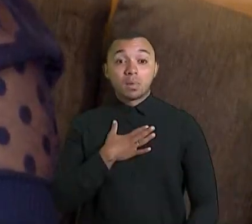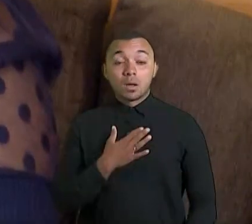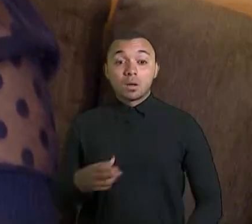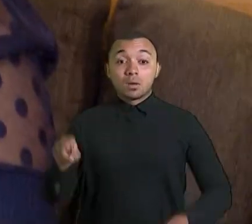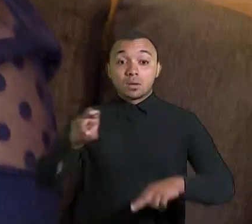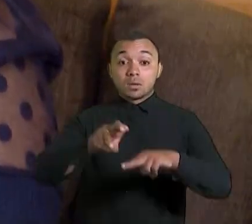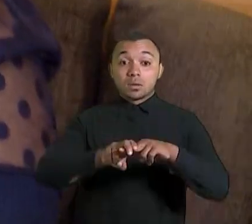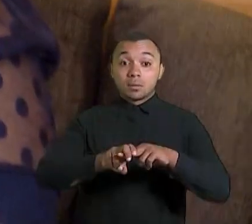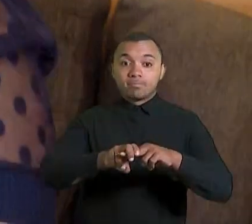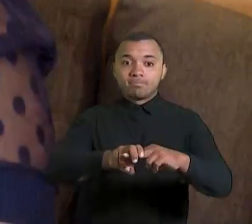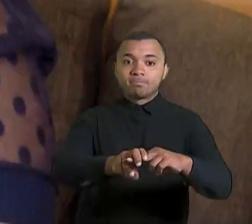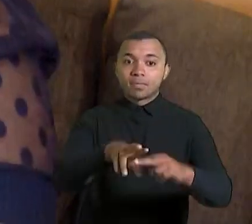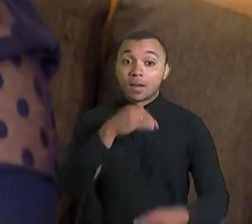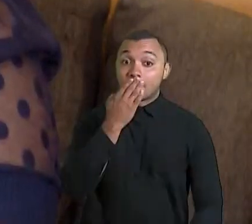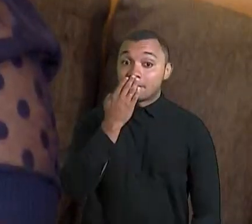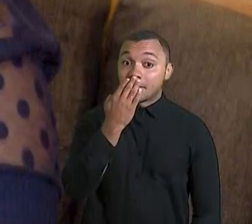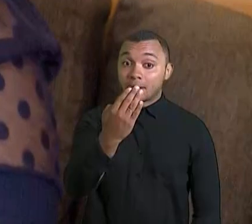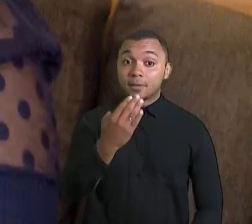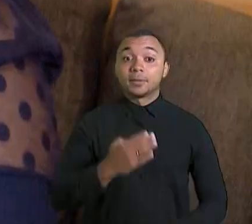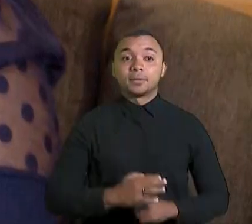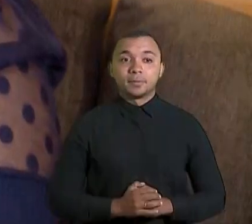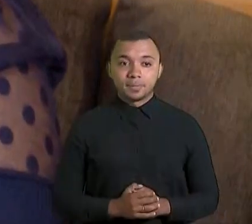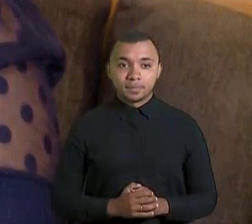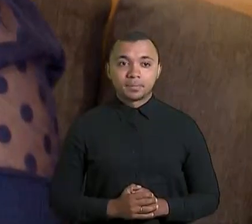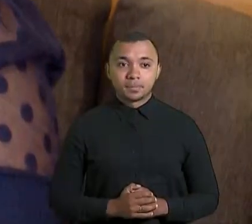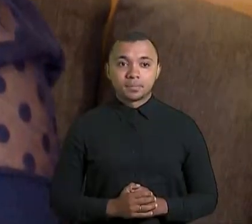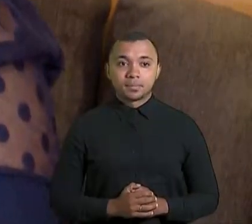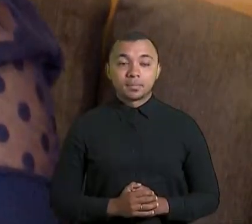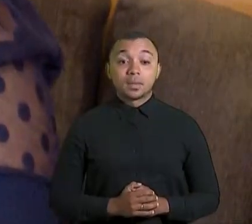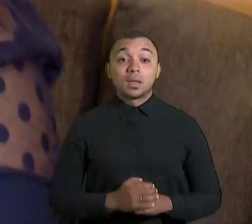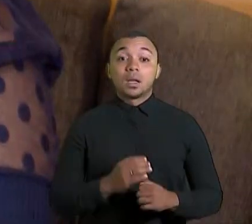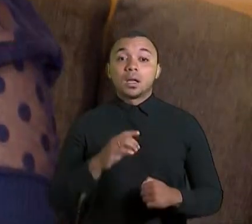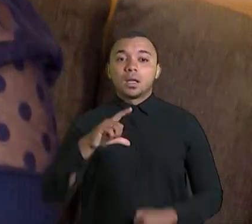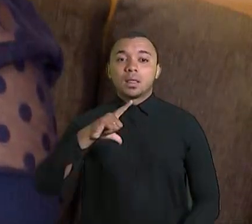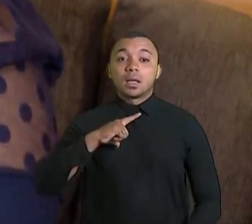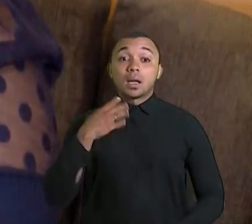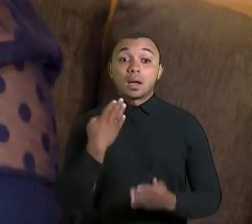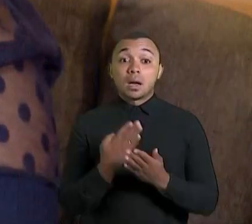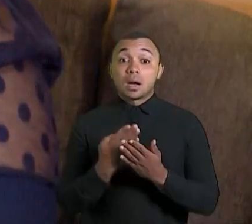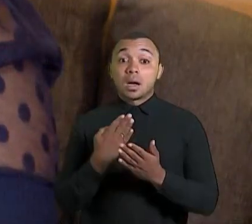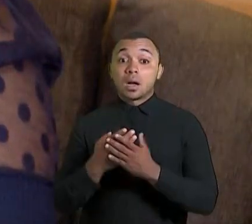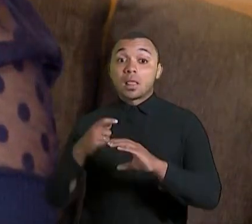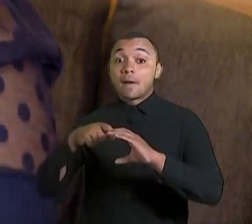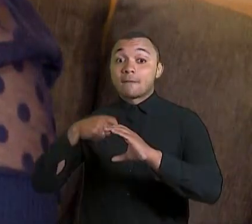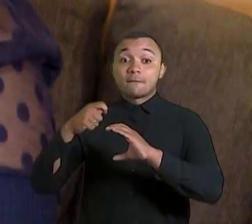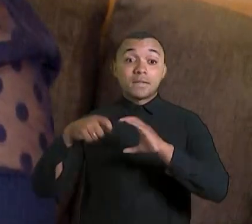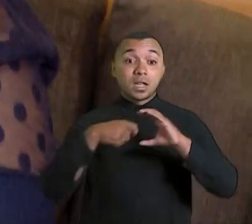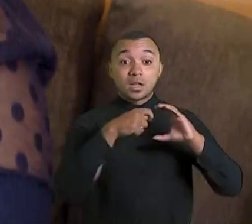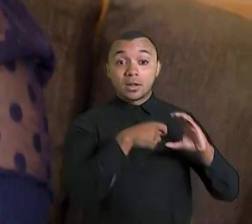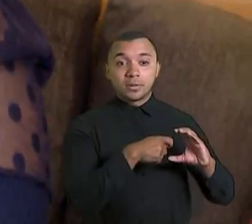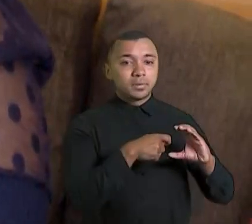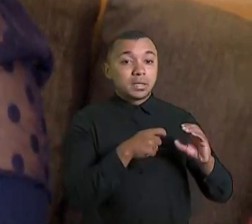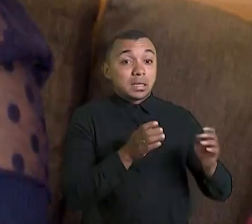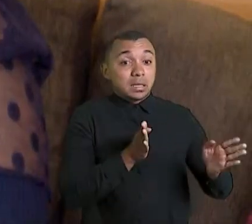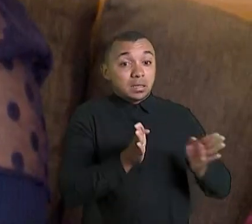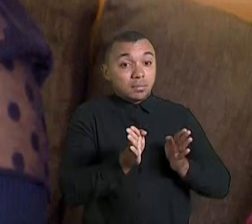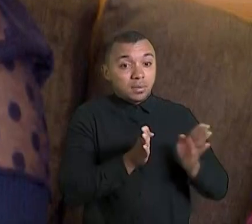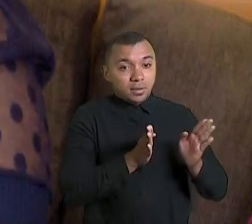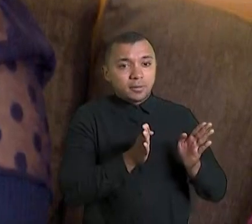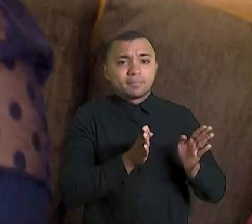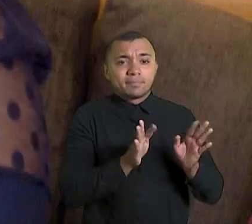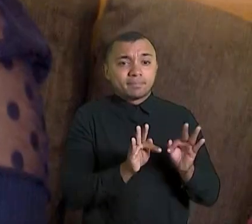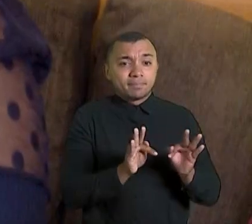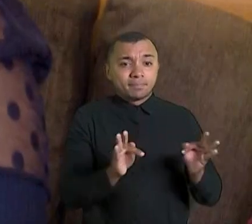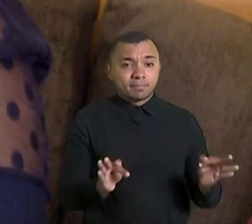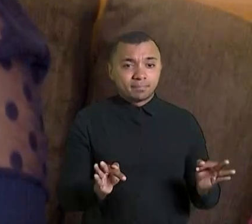frente. Havia as aulas com multimídia, que também a acessibilidade era muito pouca, mas